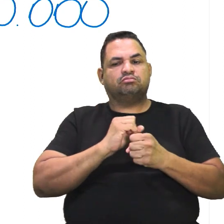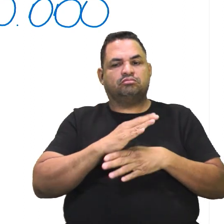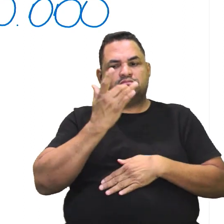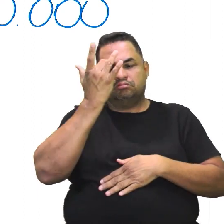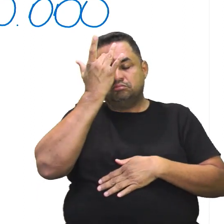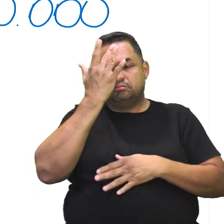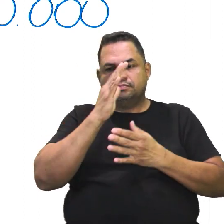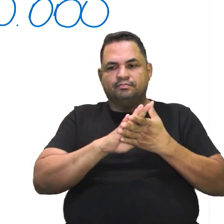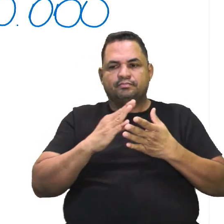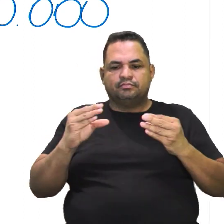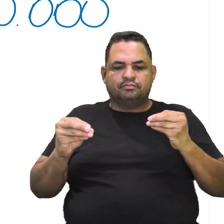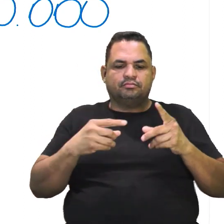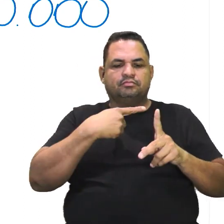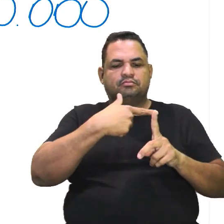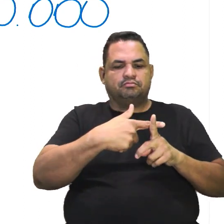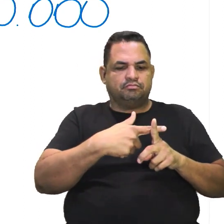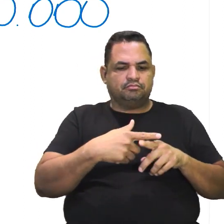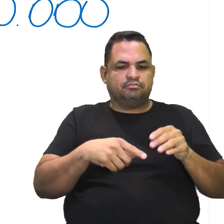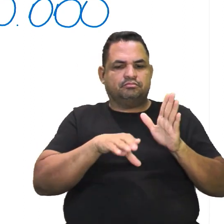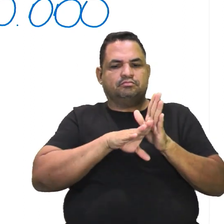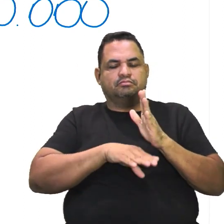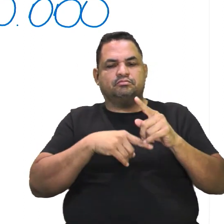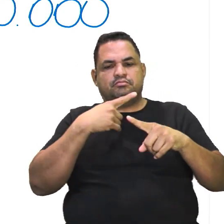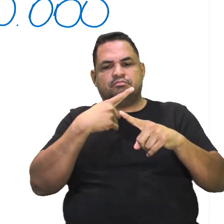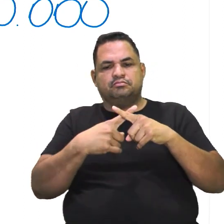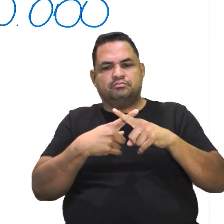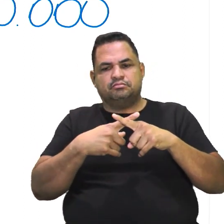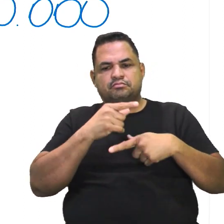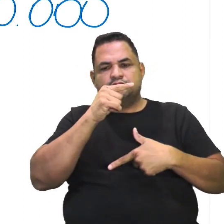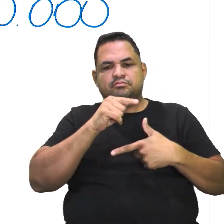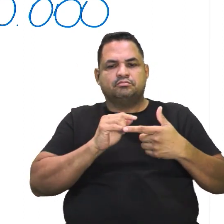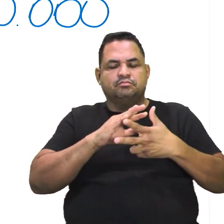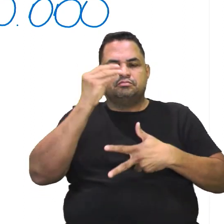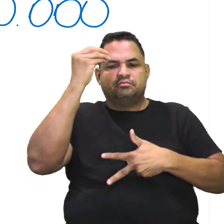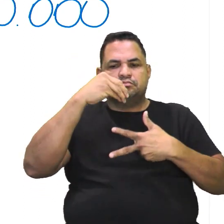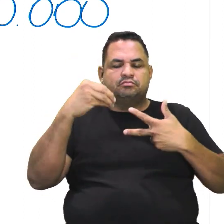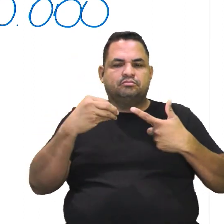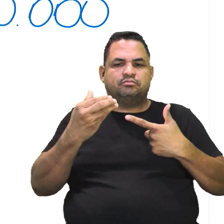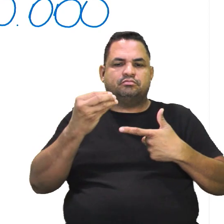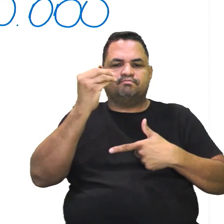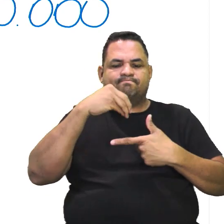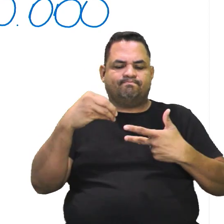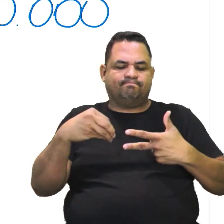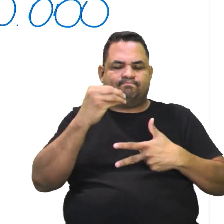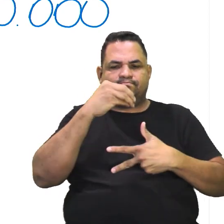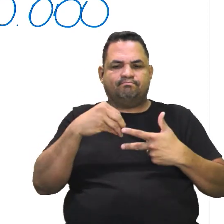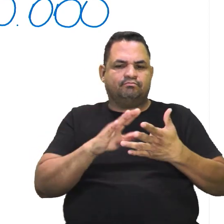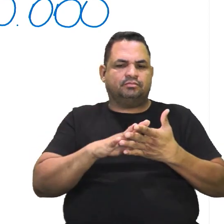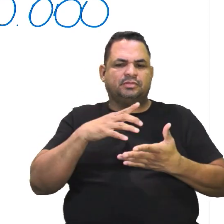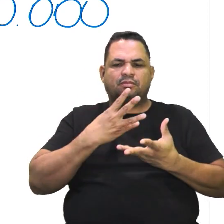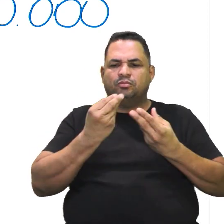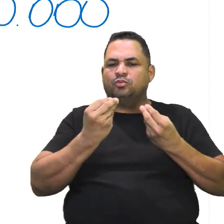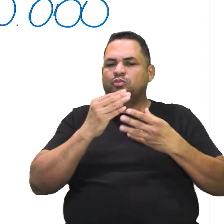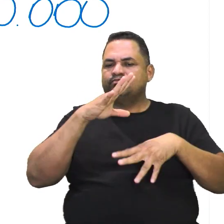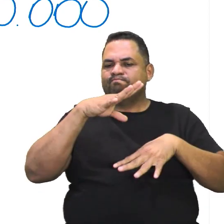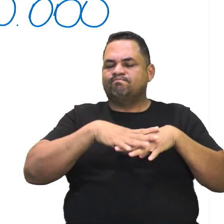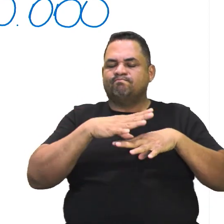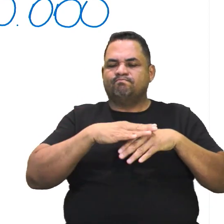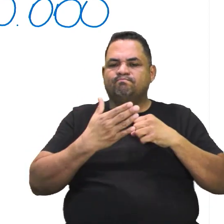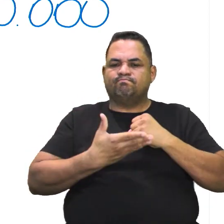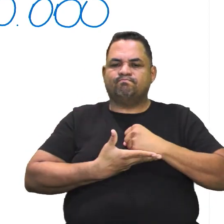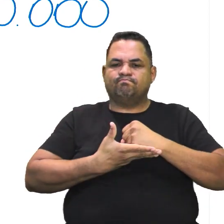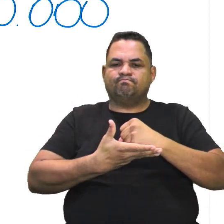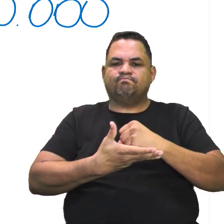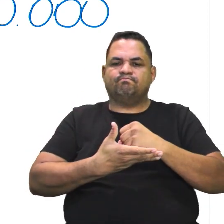Né? Sempre adição, subtração, multiplicação. O Enem, gente, olha aqui, trabalha com muita matemática